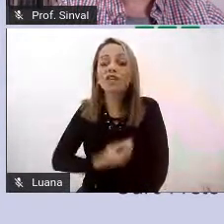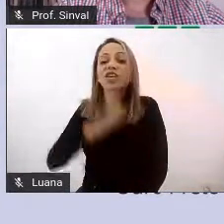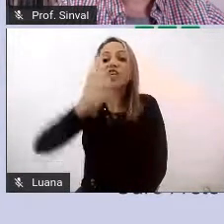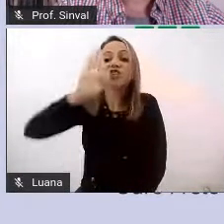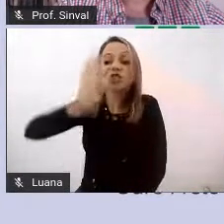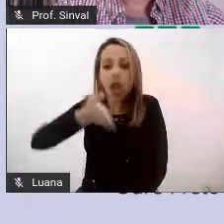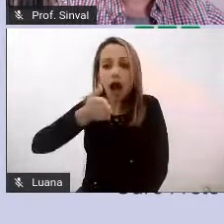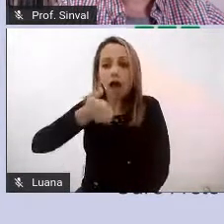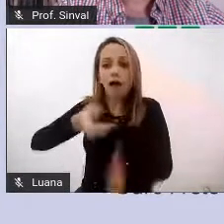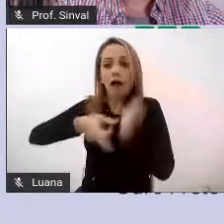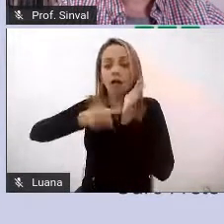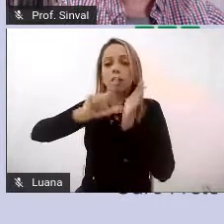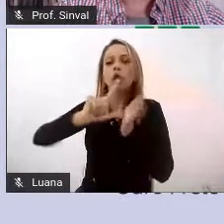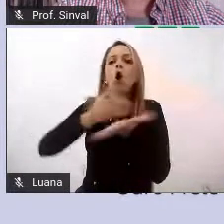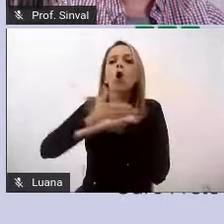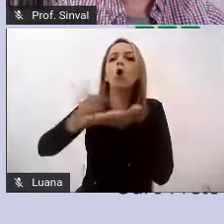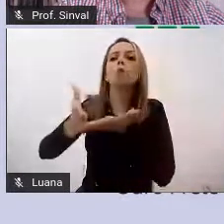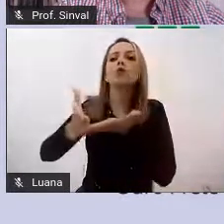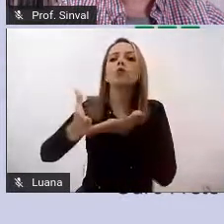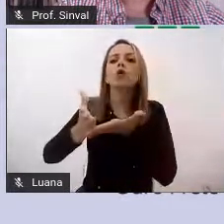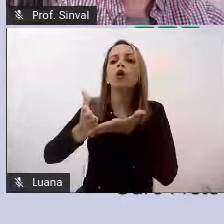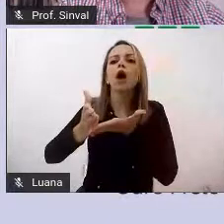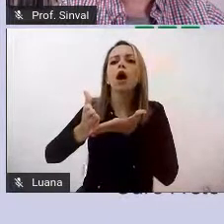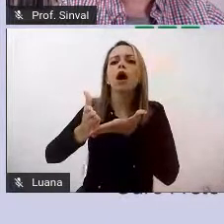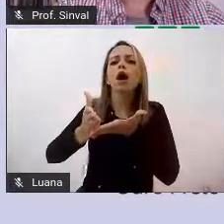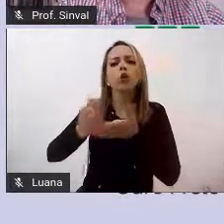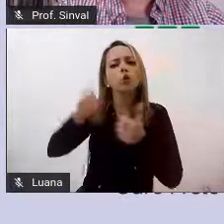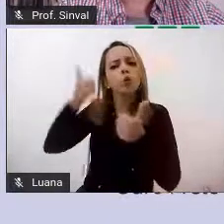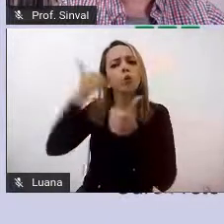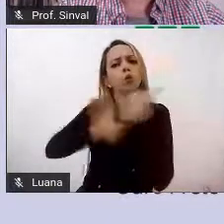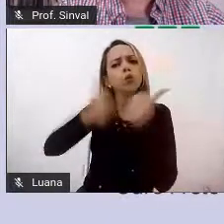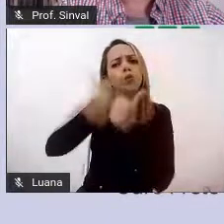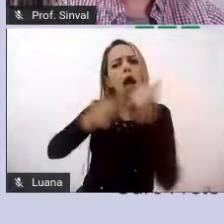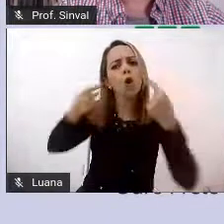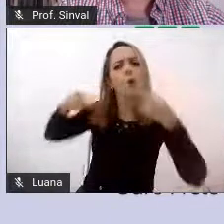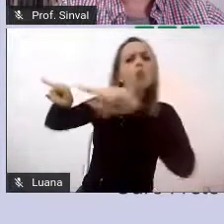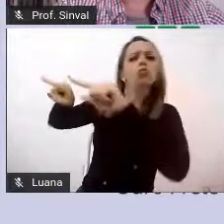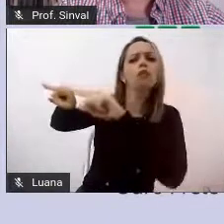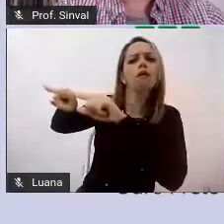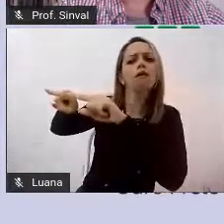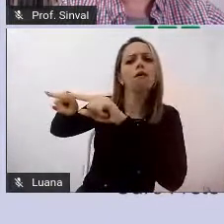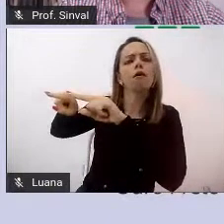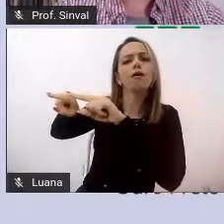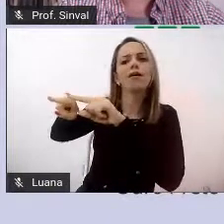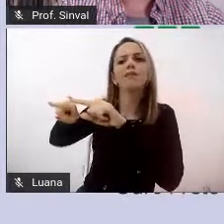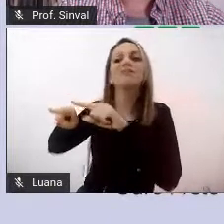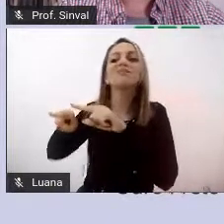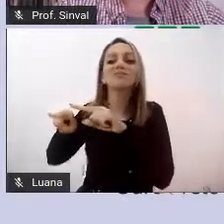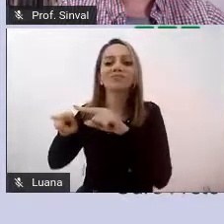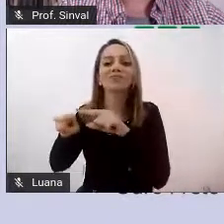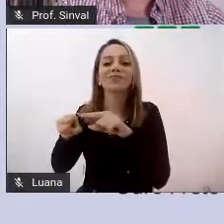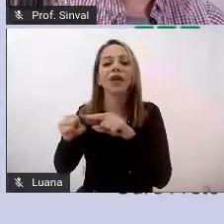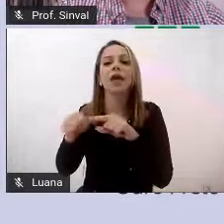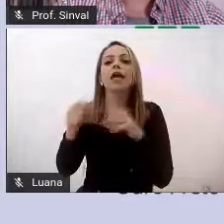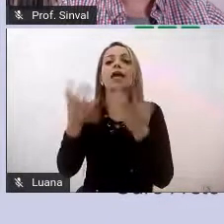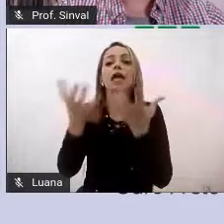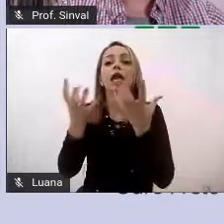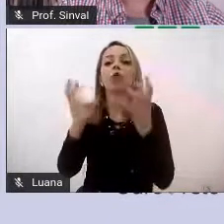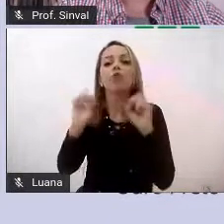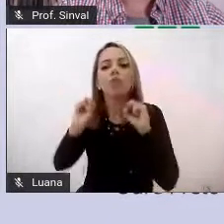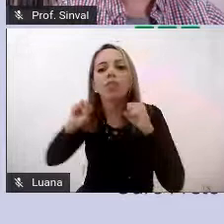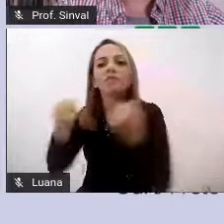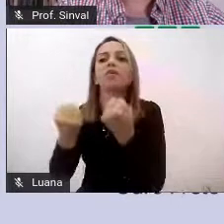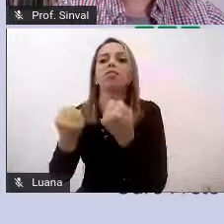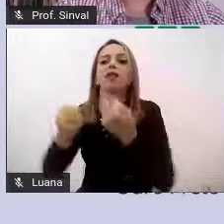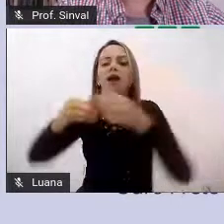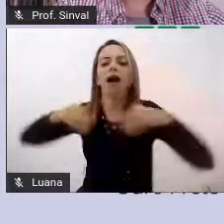de defesa da terra que eram muito interessantes porque elas lidavam exatamente com a possibilidade de criar a